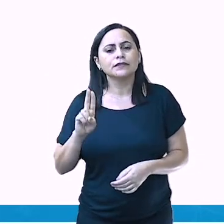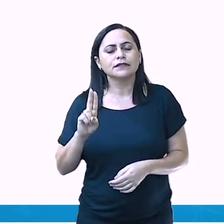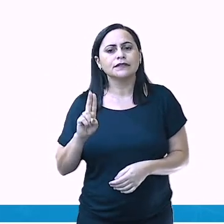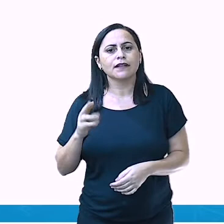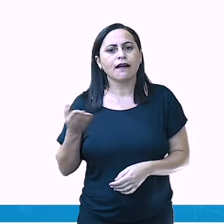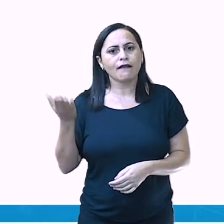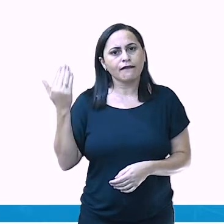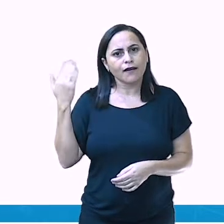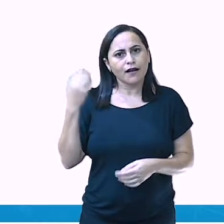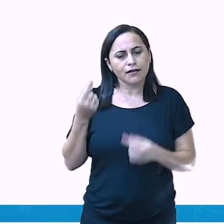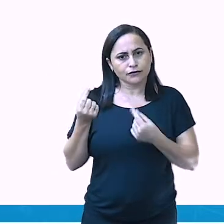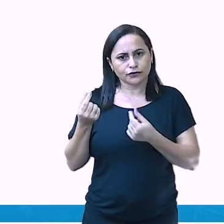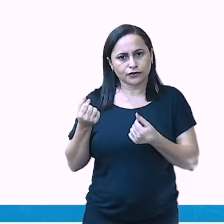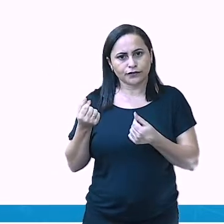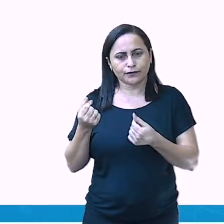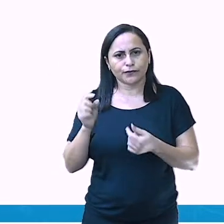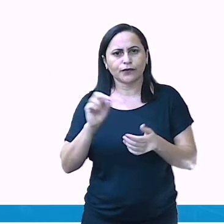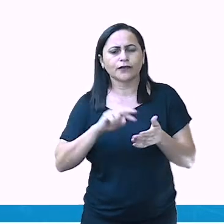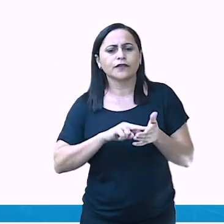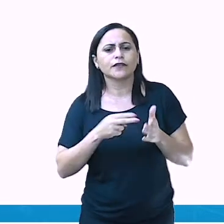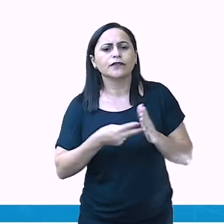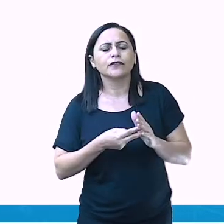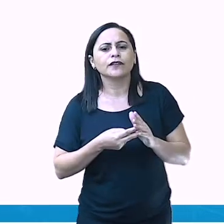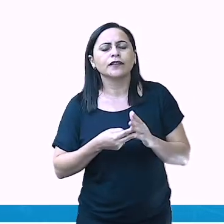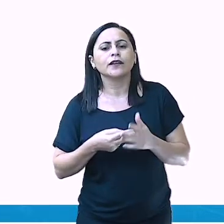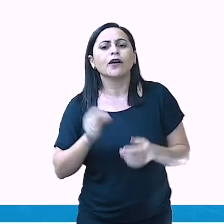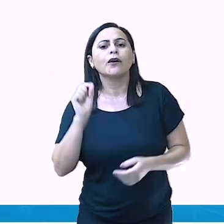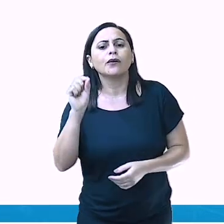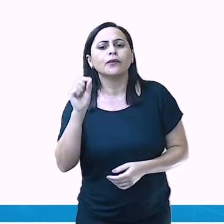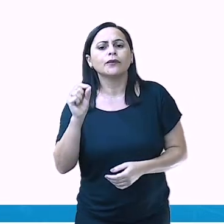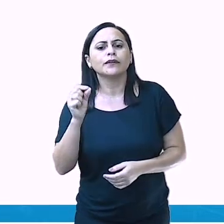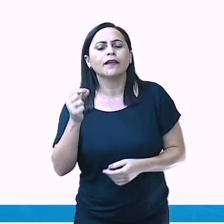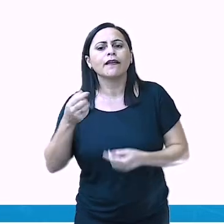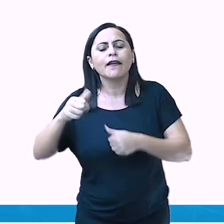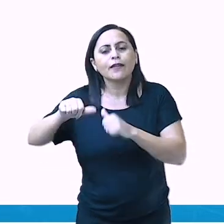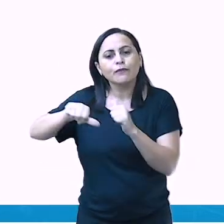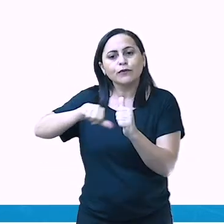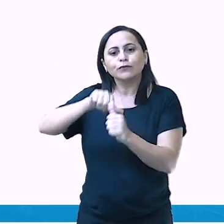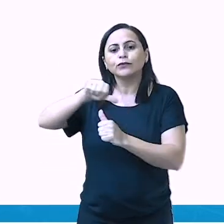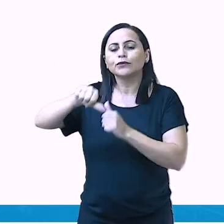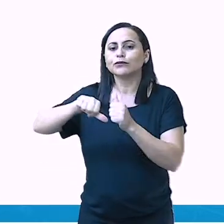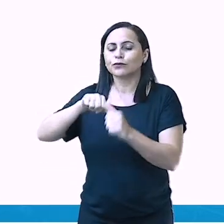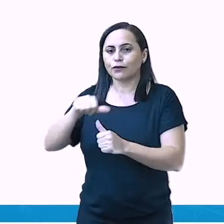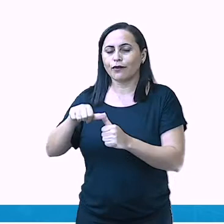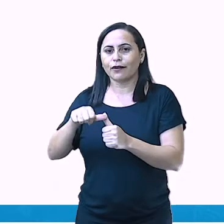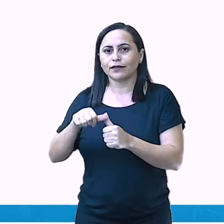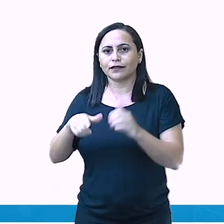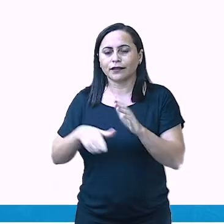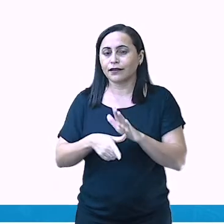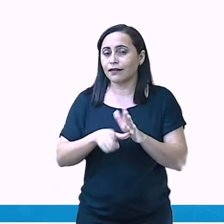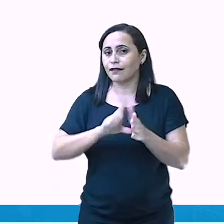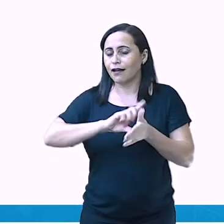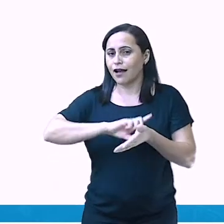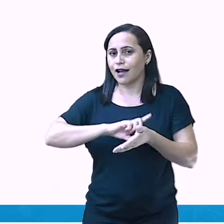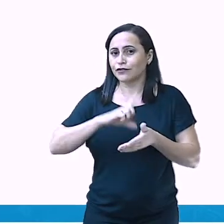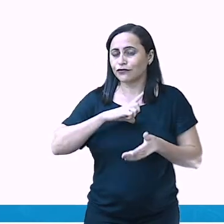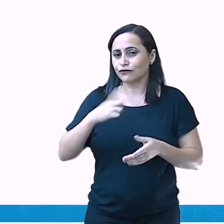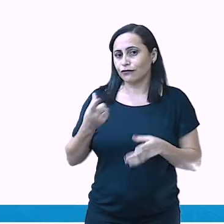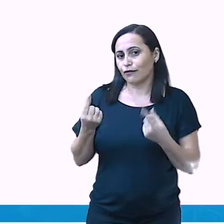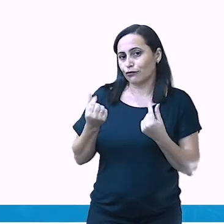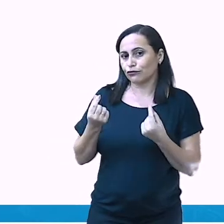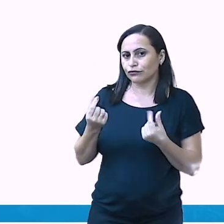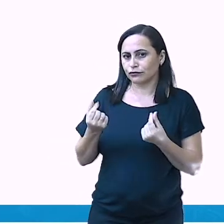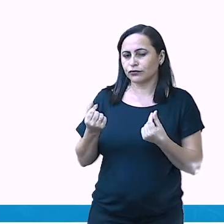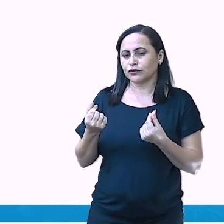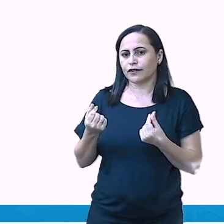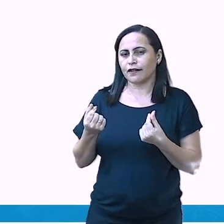atividade de troca que era utilizada quando ainda não havia o sistema monetário. Então, se ainda não existia uma moeda